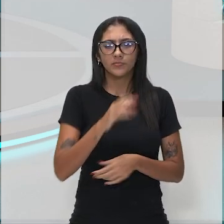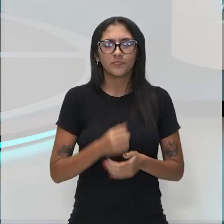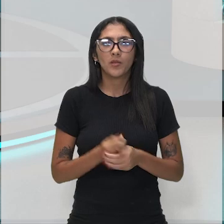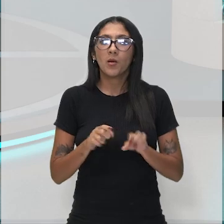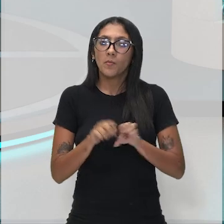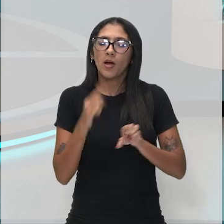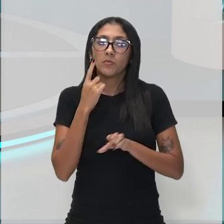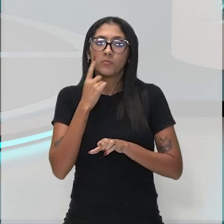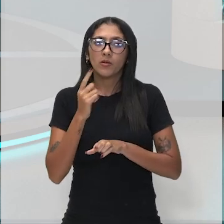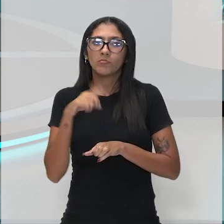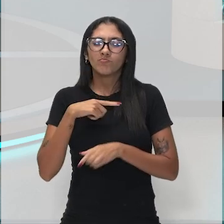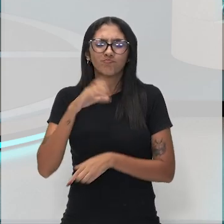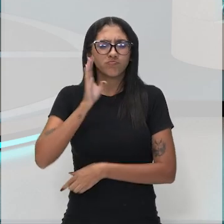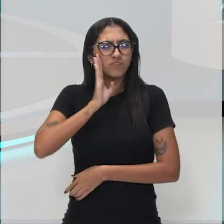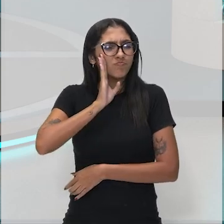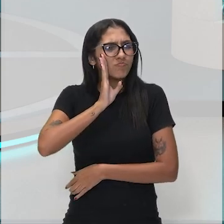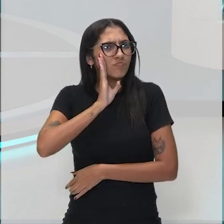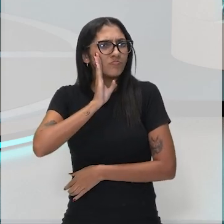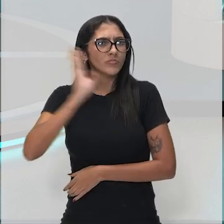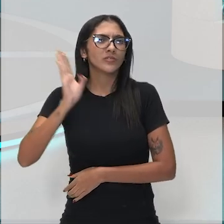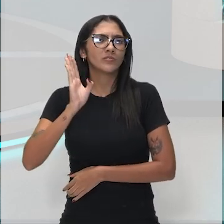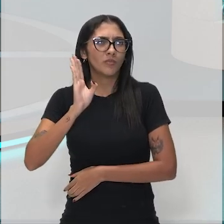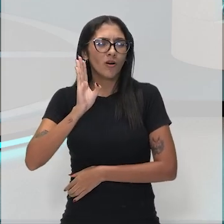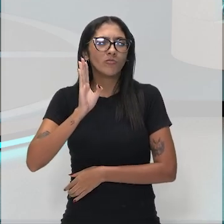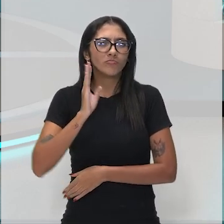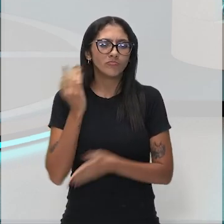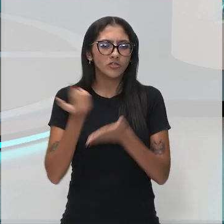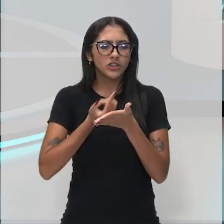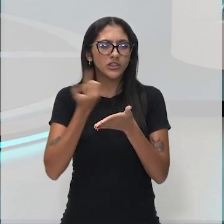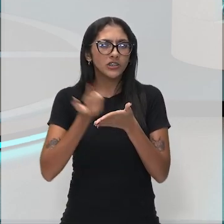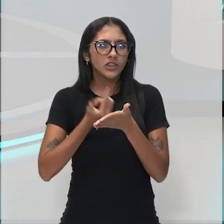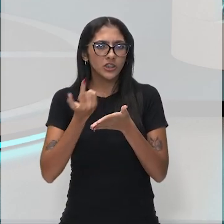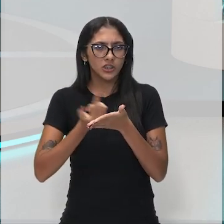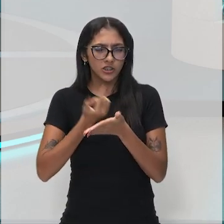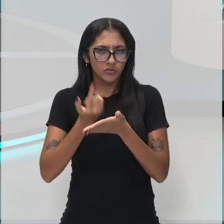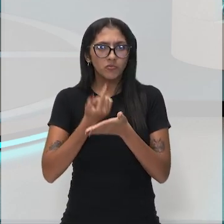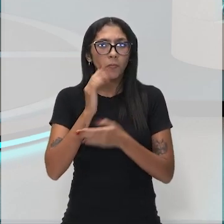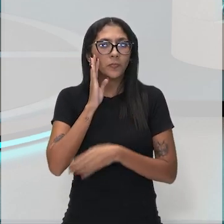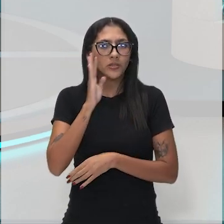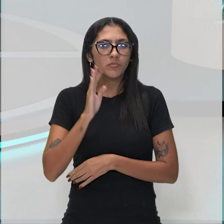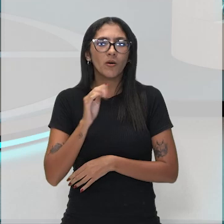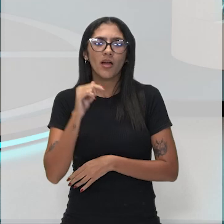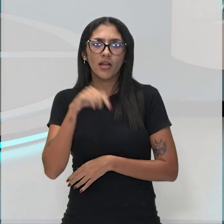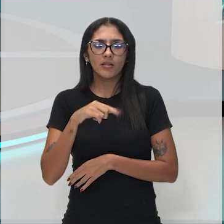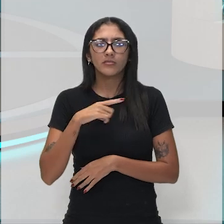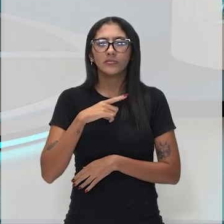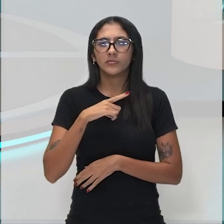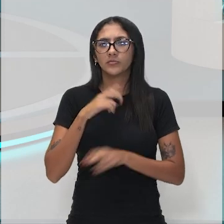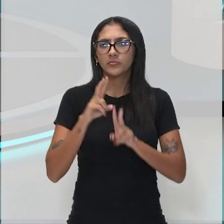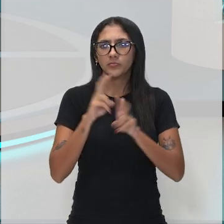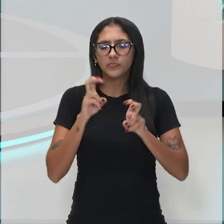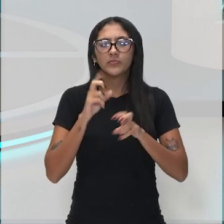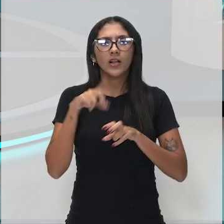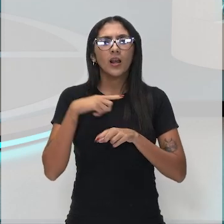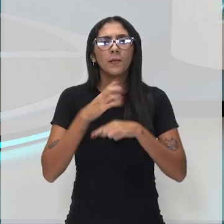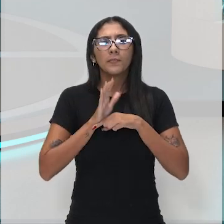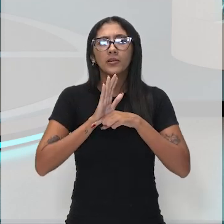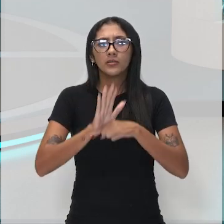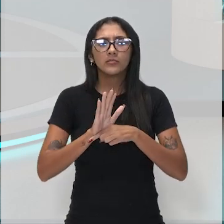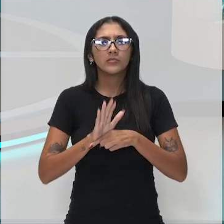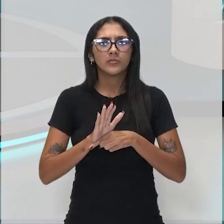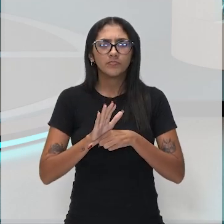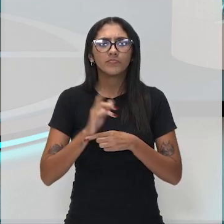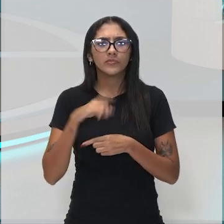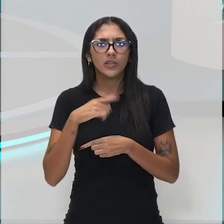grande destaque que nós temos para Raquel de Queiroz, a grande representatividade dessa obra, ela mostra, evidencia para a gente o quanto ela